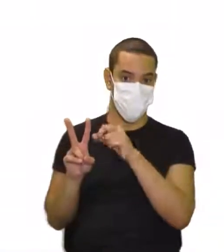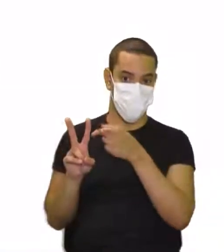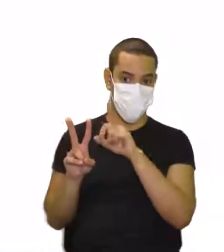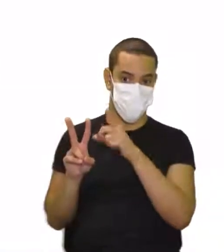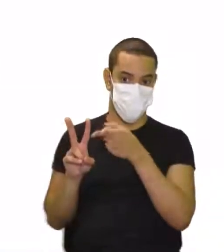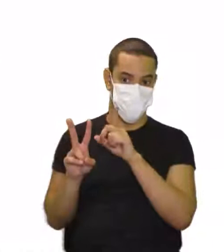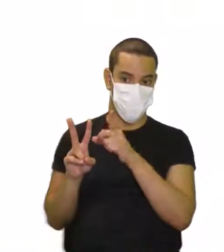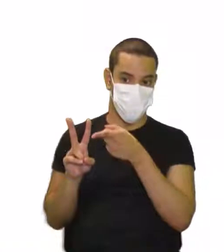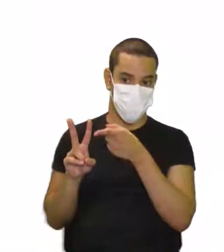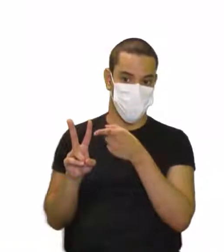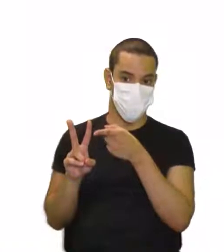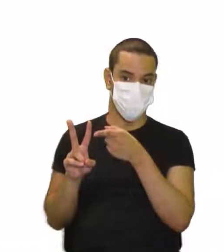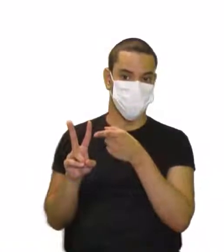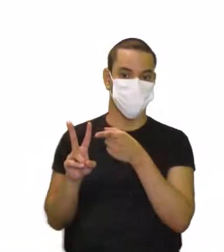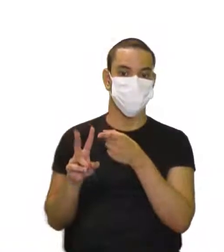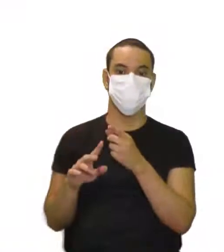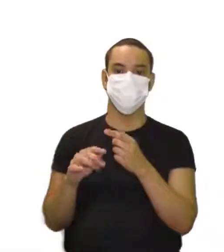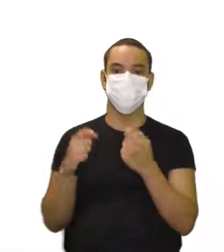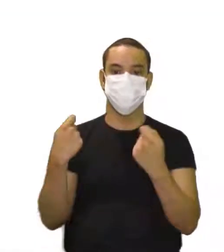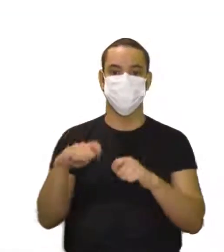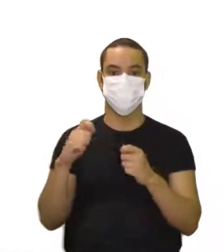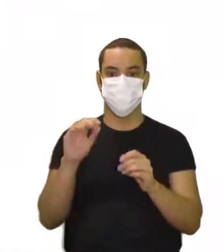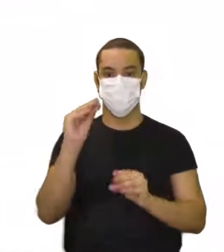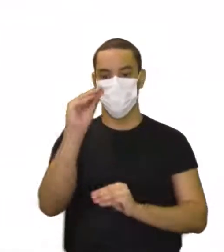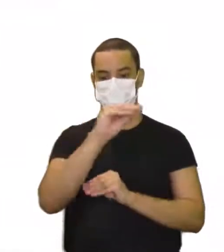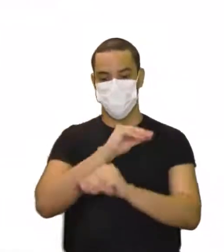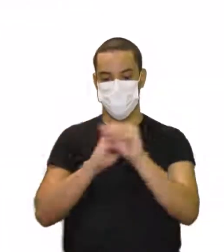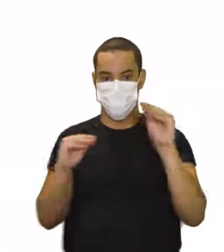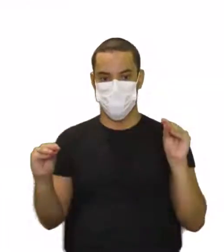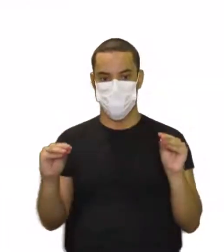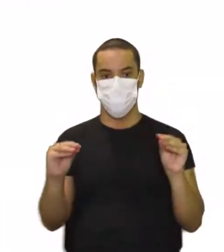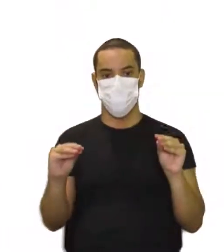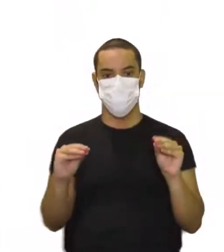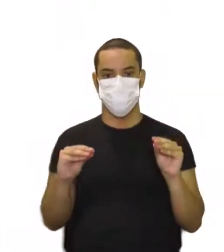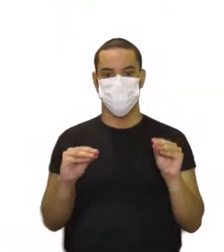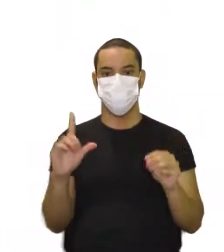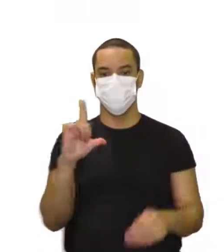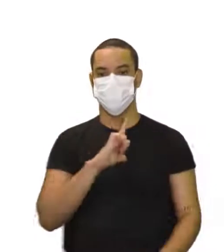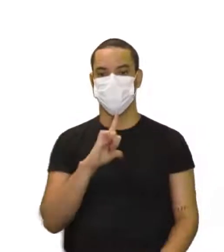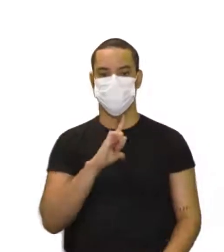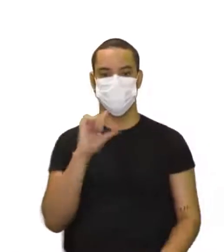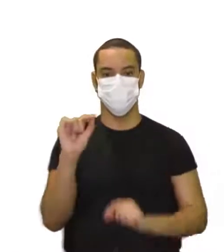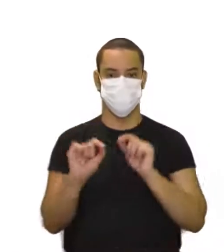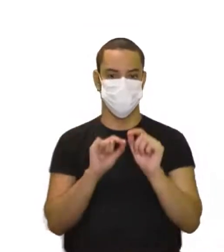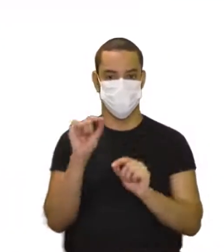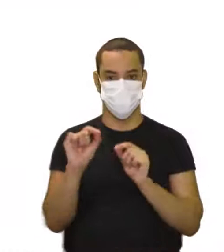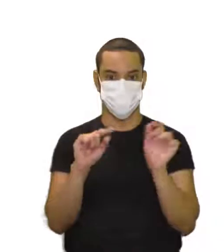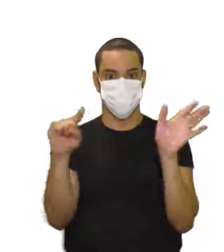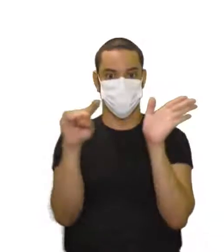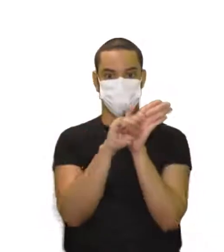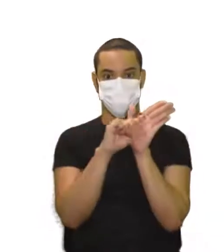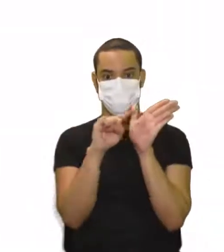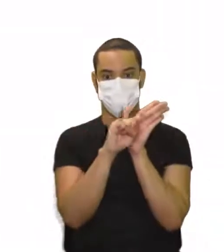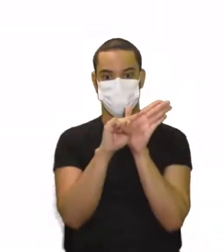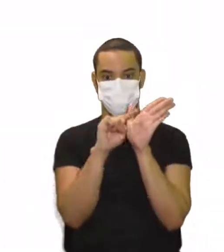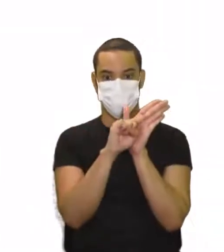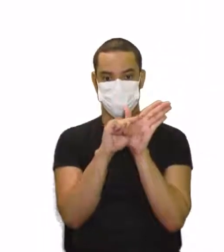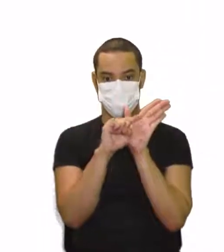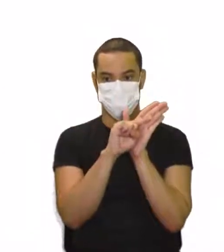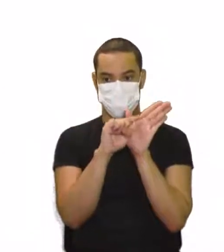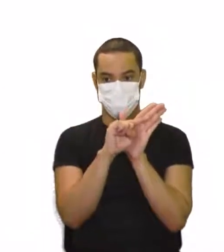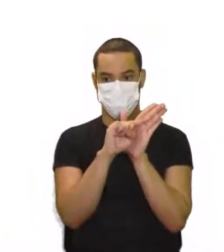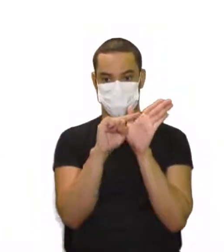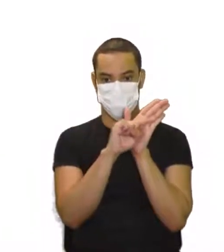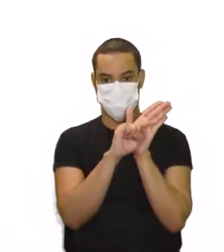Se soubermos, só é rearrumar essa equação, só que aí você vai ter, ó, sinal negativo aqui, ó, em vez